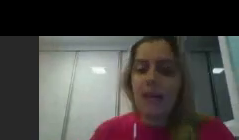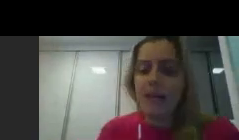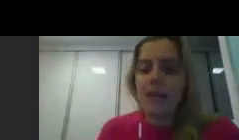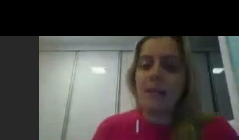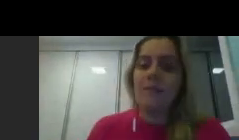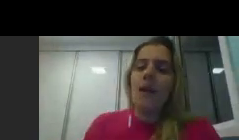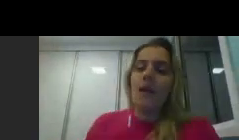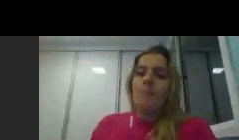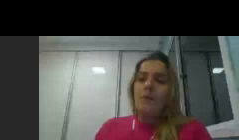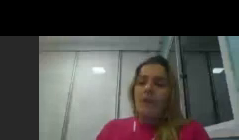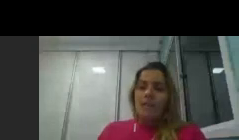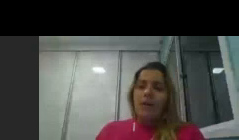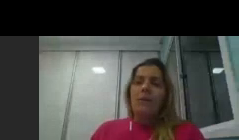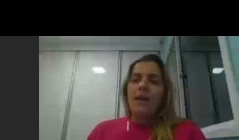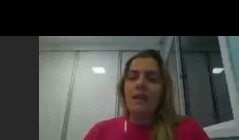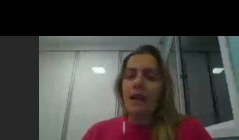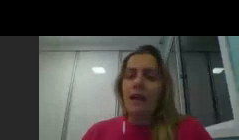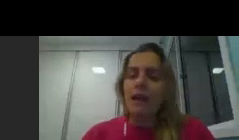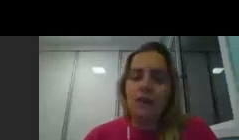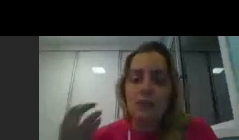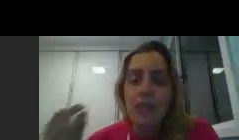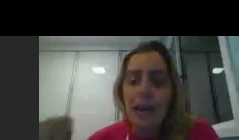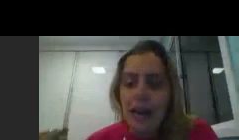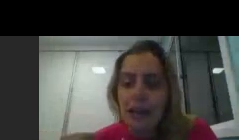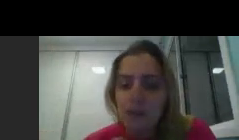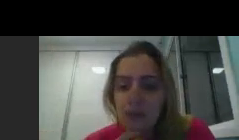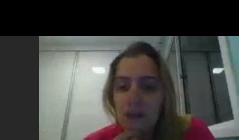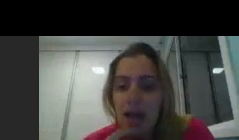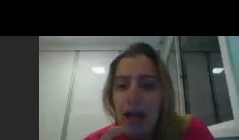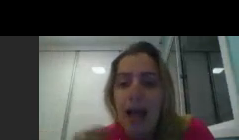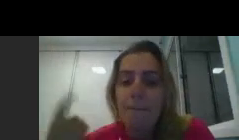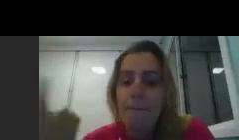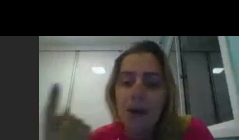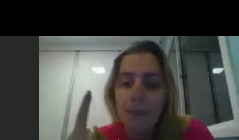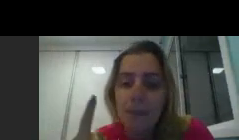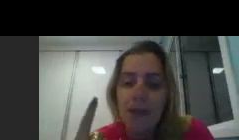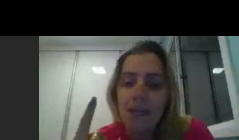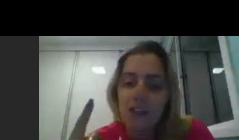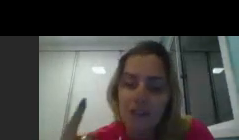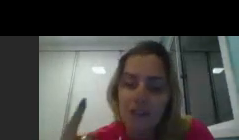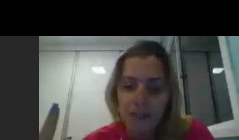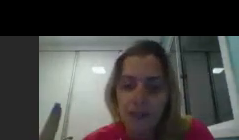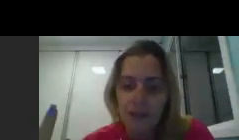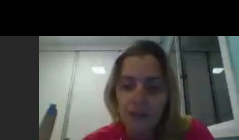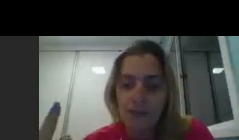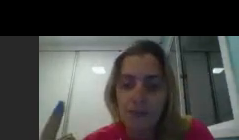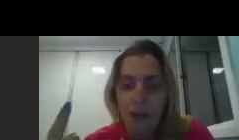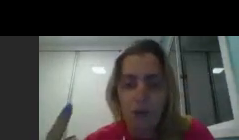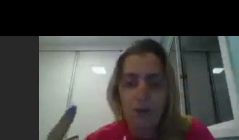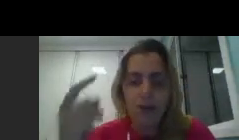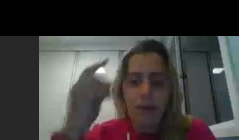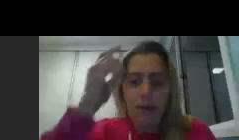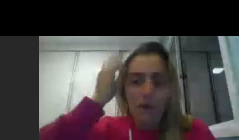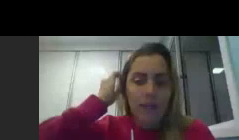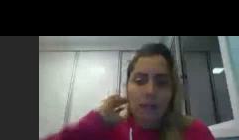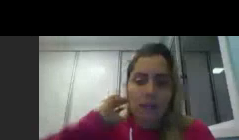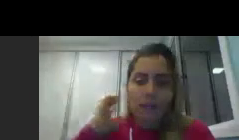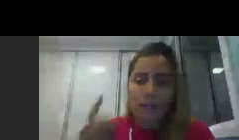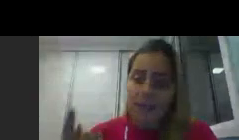ele acontece principalmente nos casos após a primeira gestação, tá